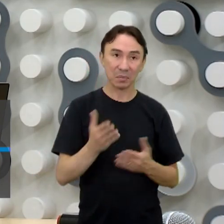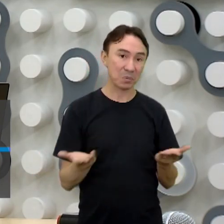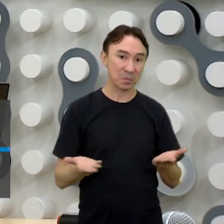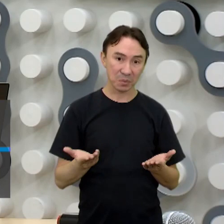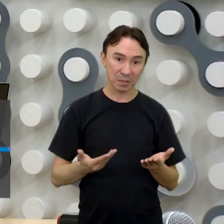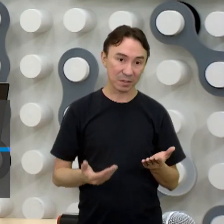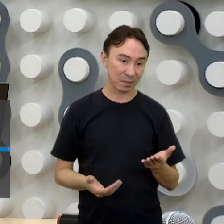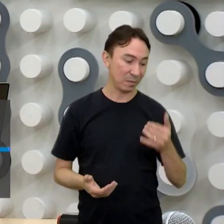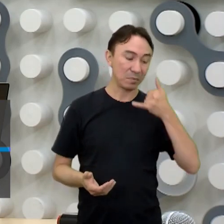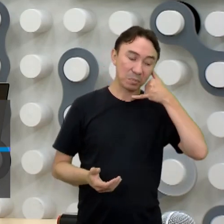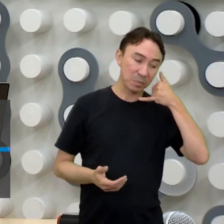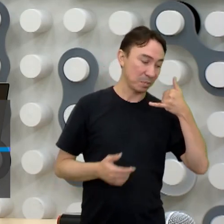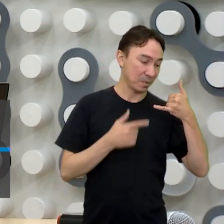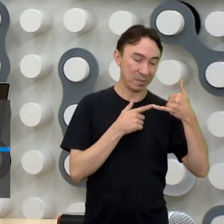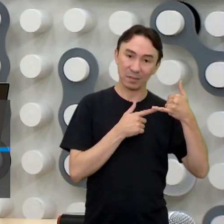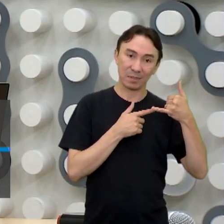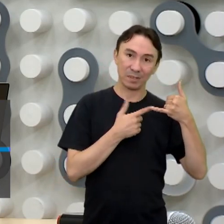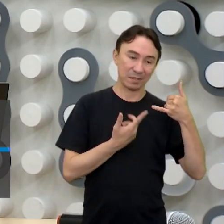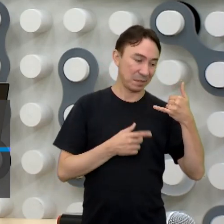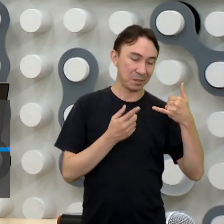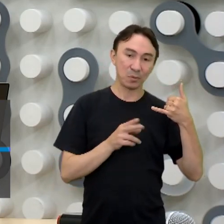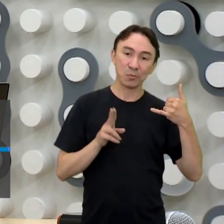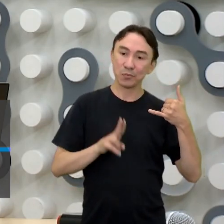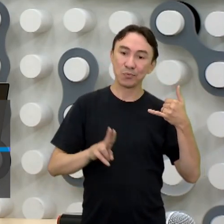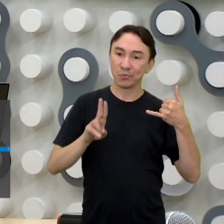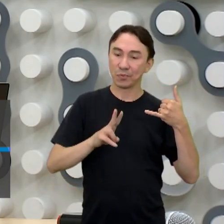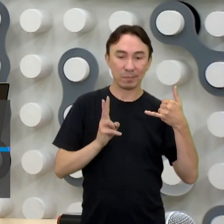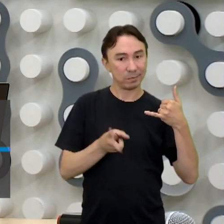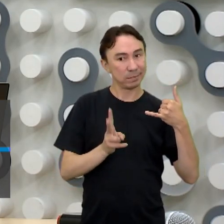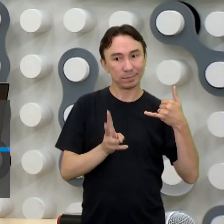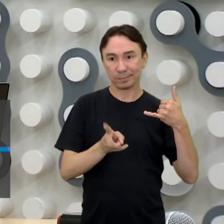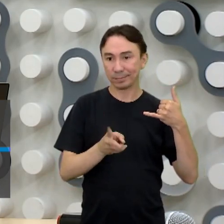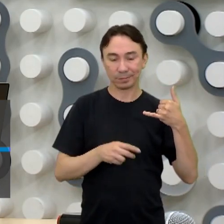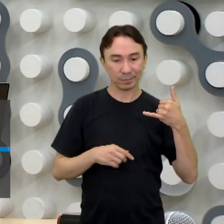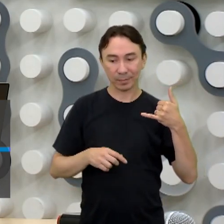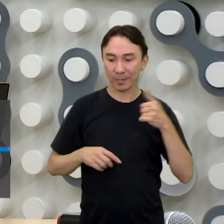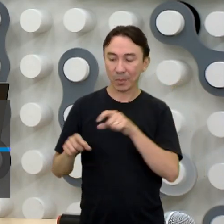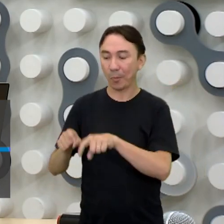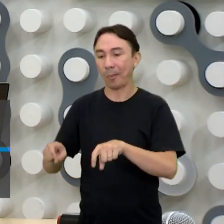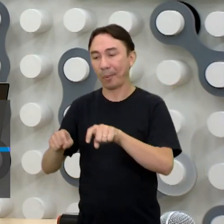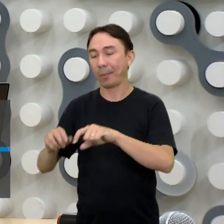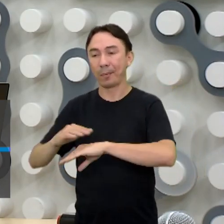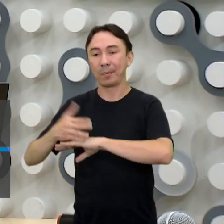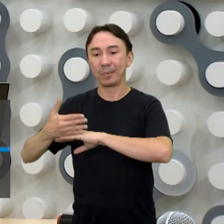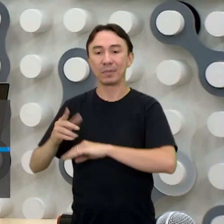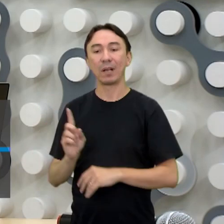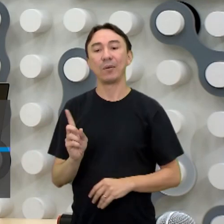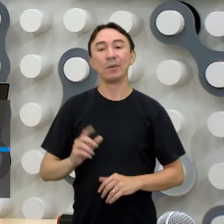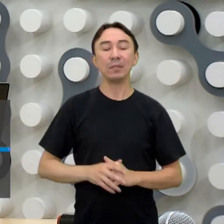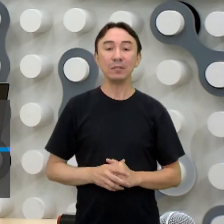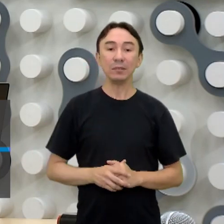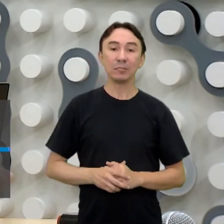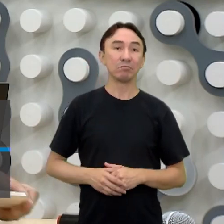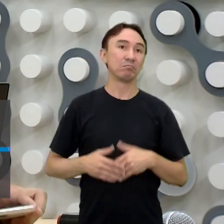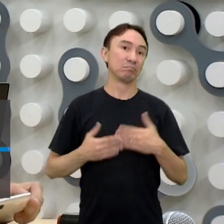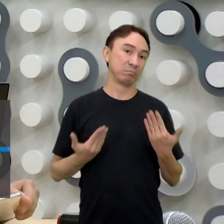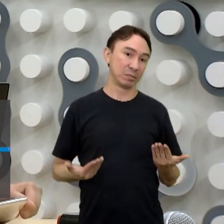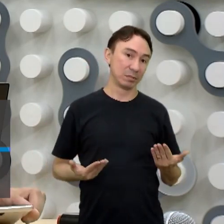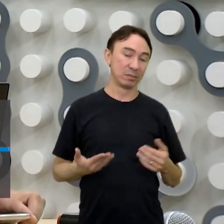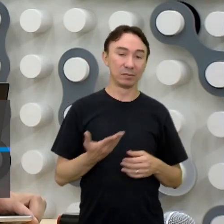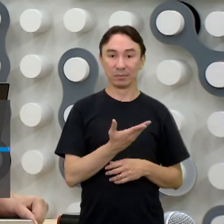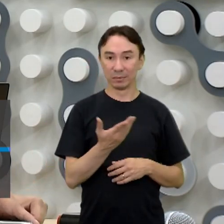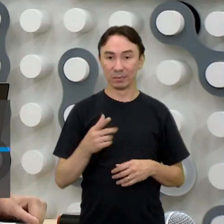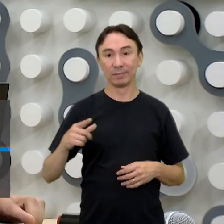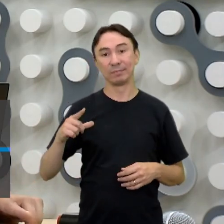pessoas fazem tudo no celular. Então, é necessário que tenha alguém, sei lá, que tenha um notebook e consiga digitar. Caso não